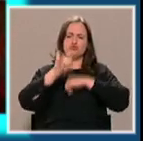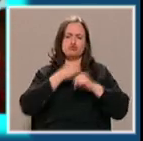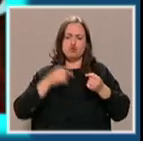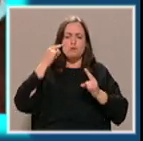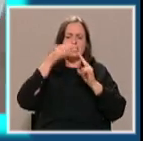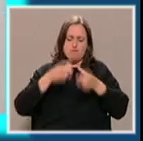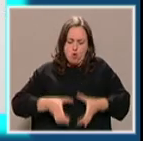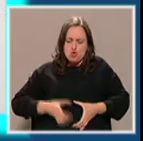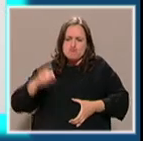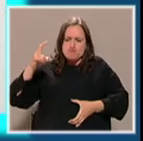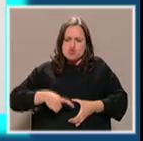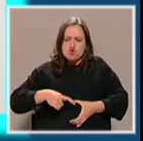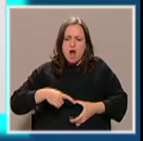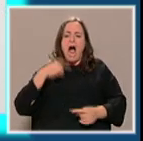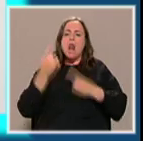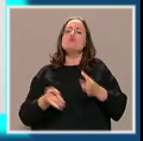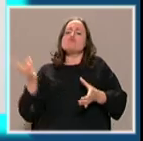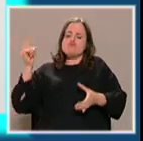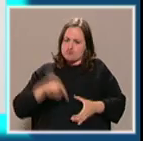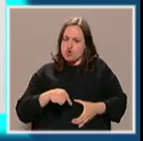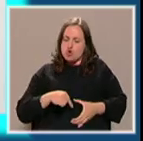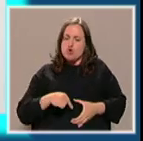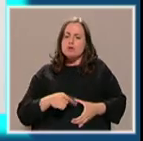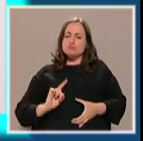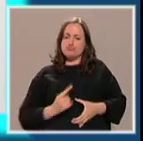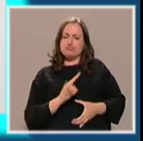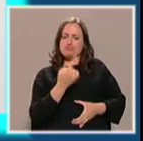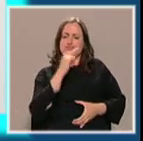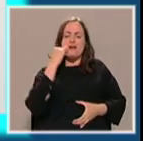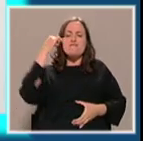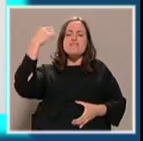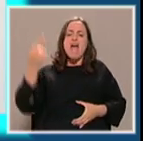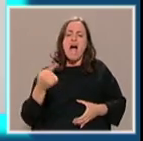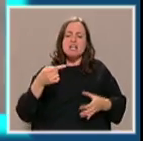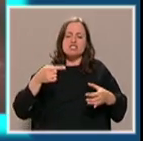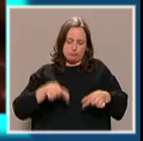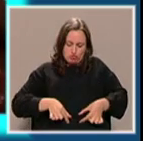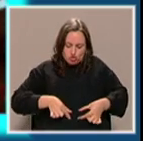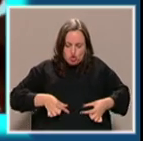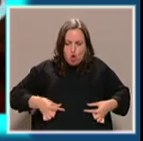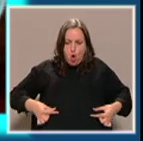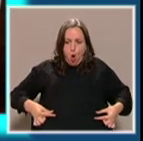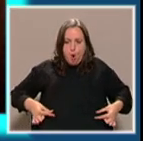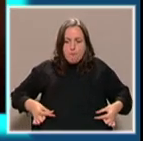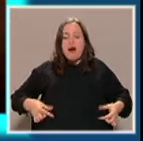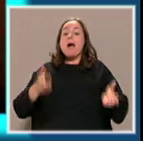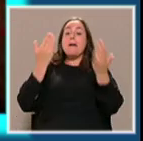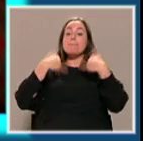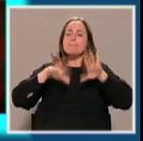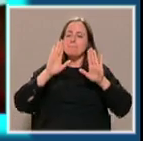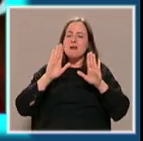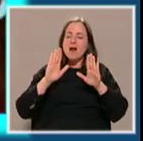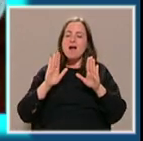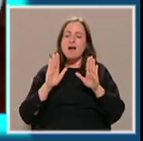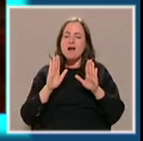útero. Os que lá conseguem chegar continuam a viagem até às trompas de Falópio. No entanto,